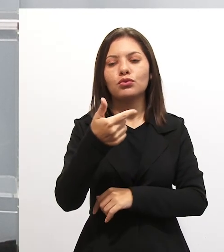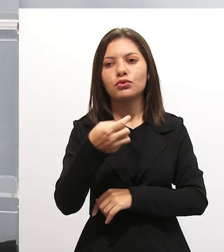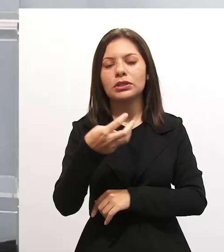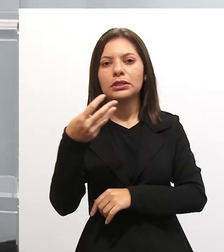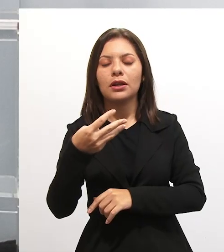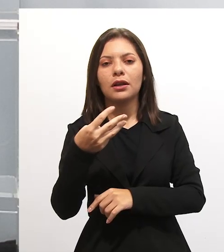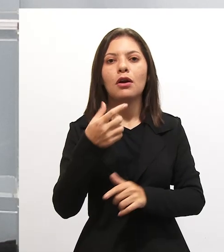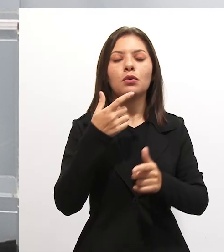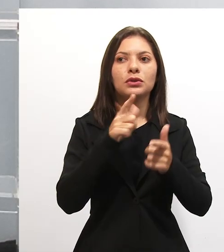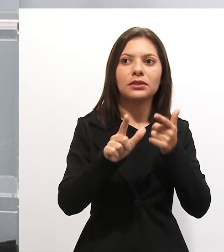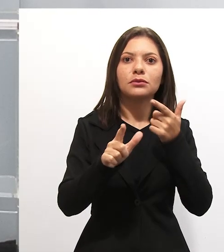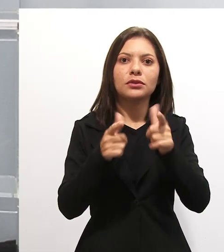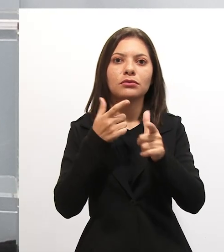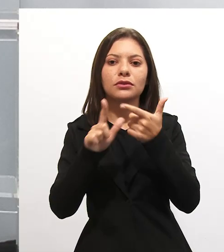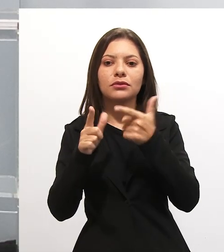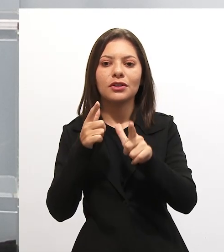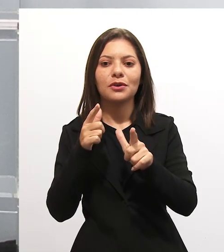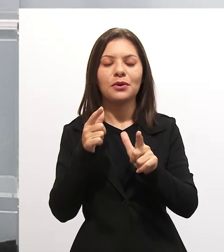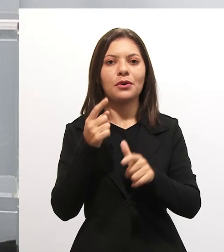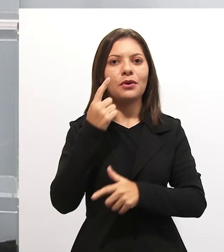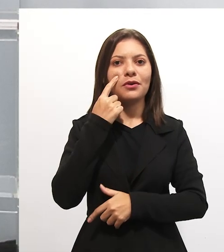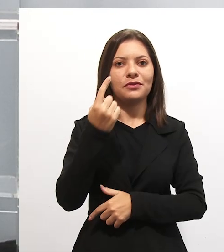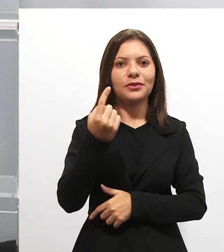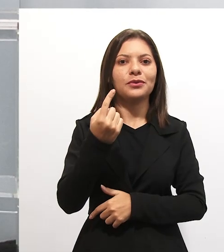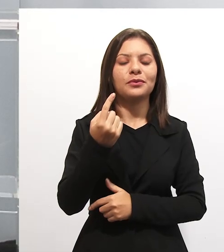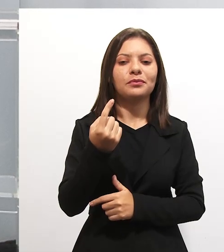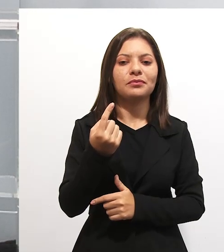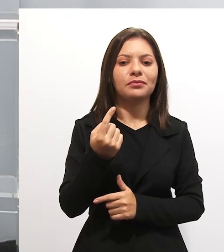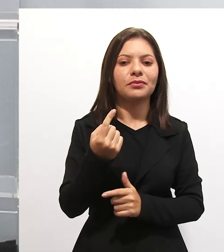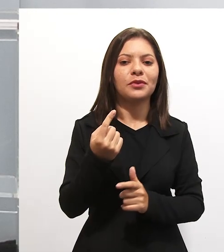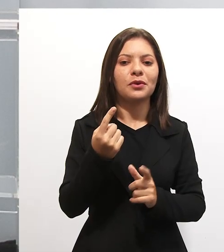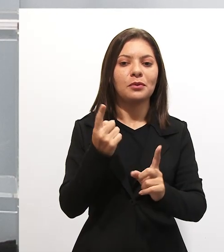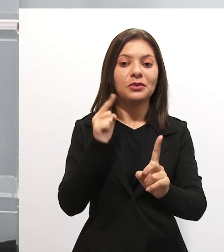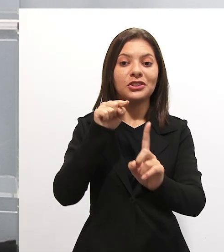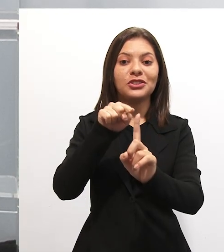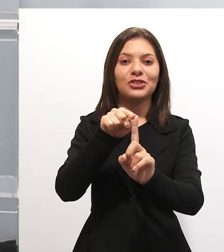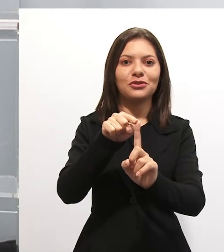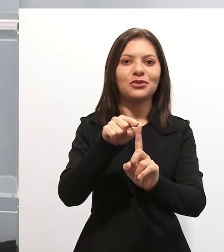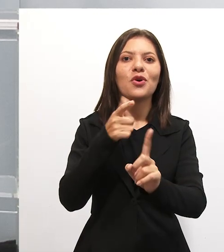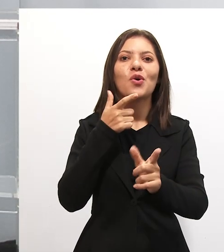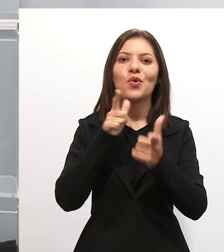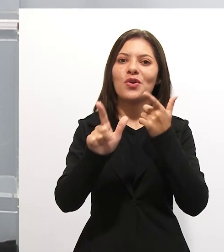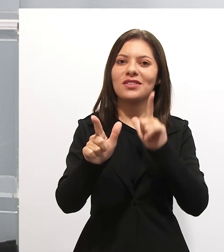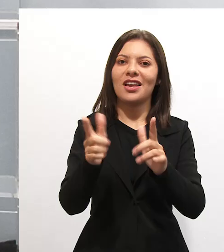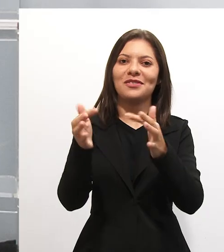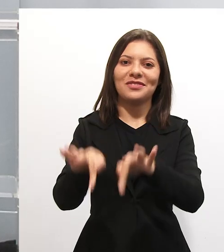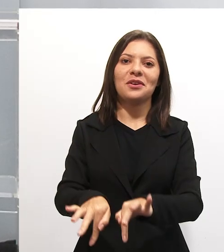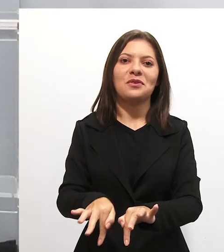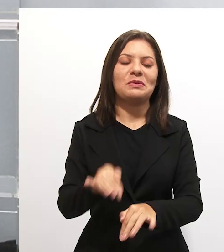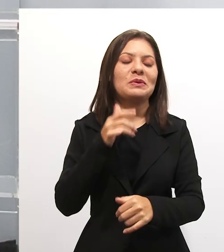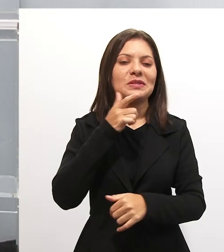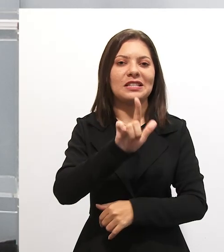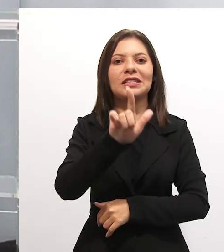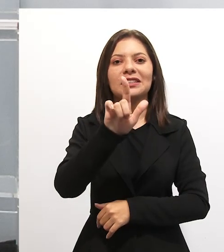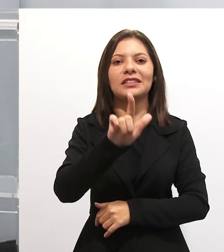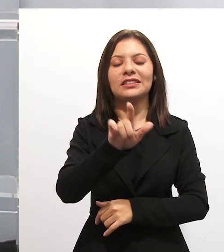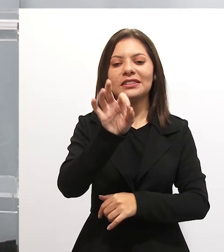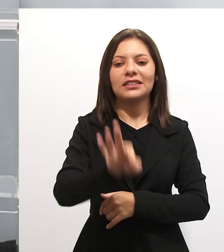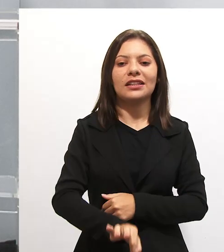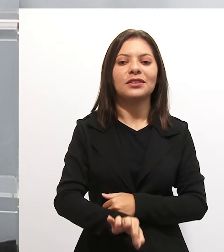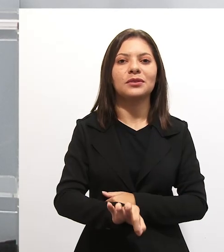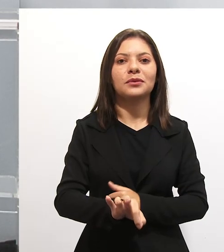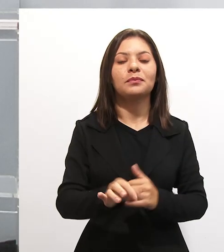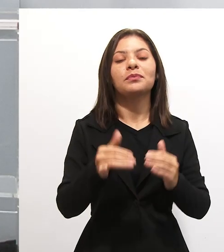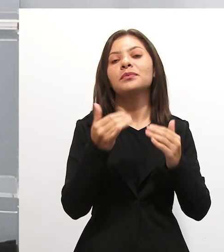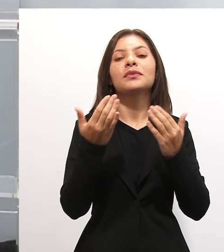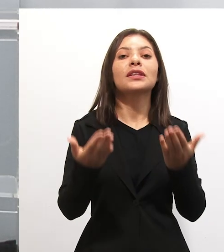observar que com o desenvolvimento dessas metas, o objetivo ele consegue ser alcançado. O objetivo está